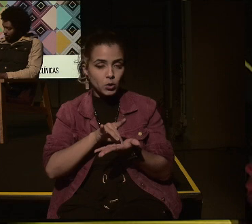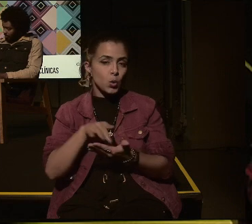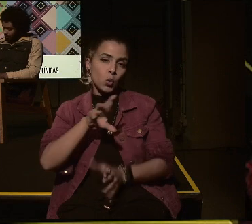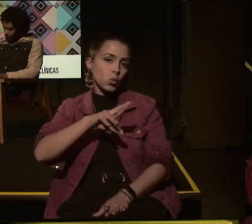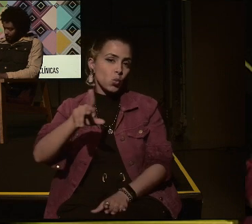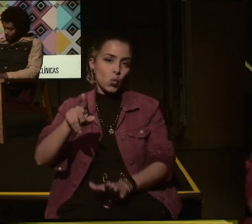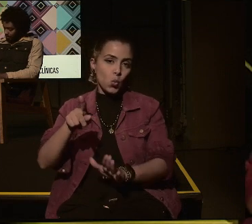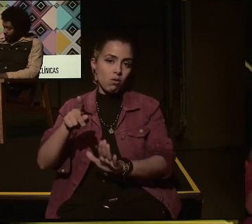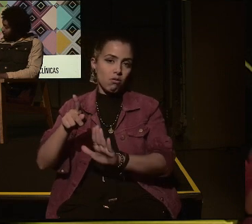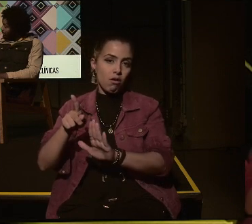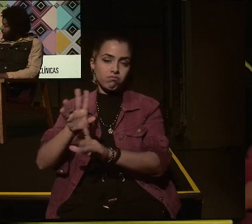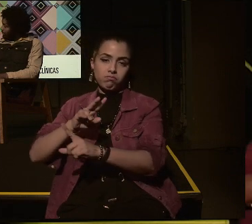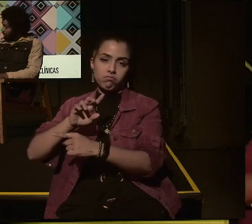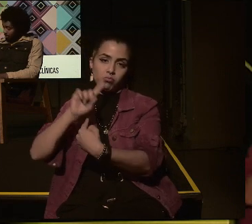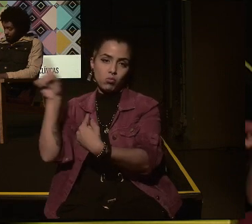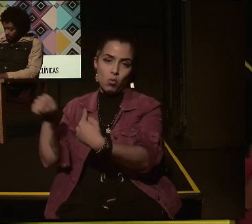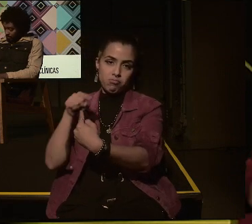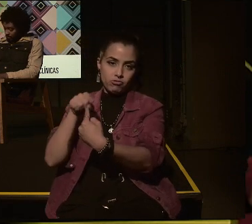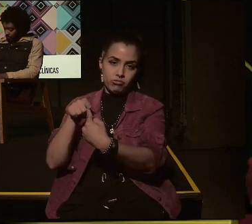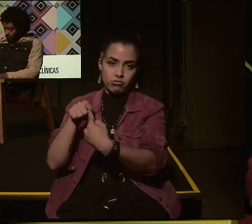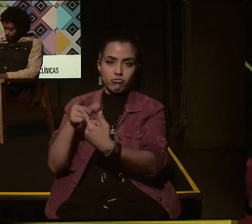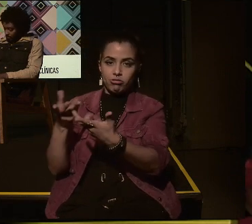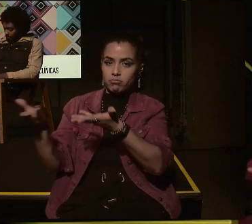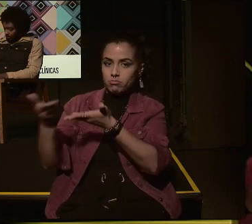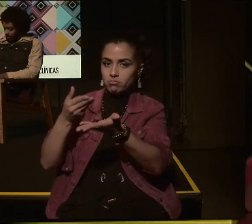bem para eles.